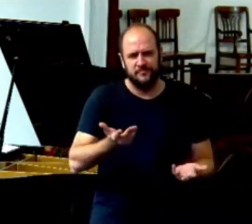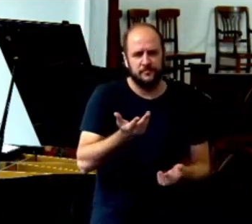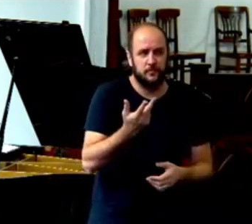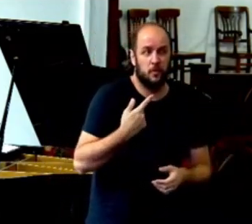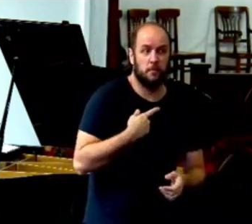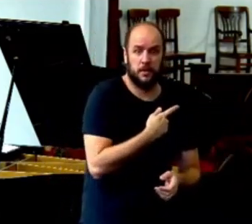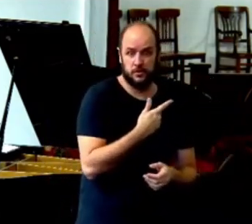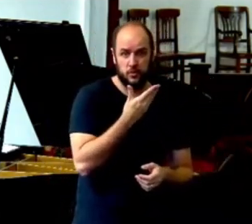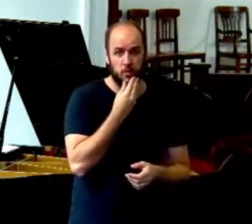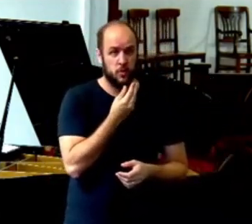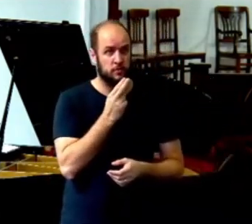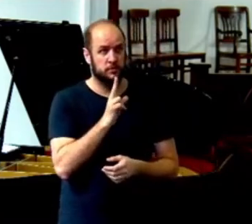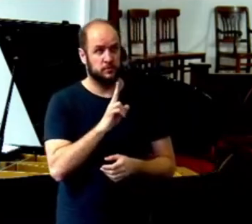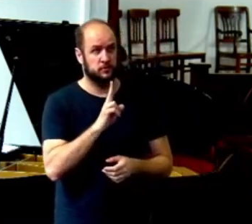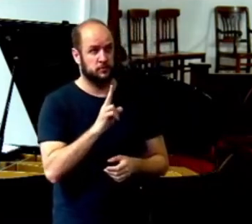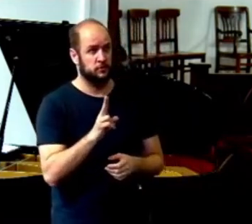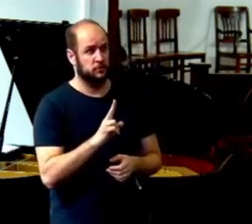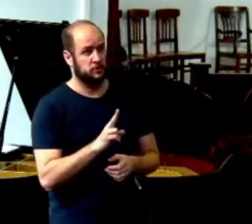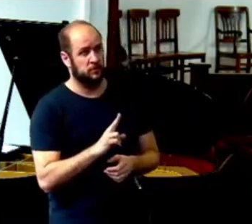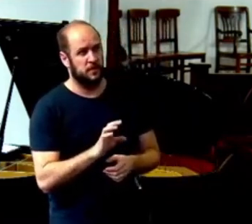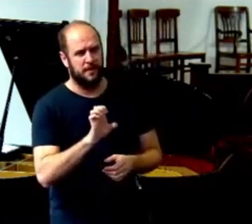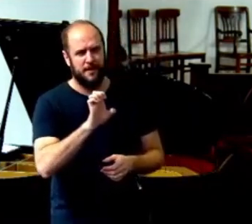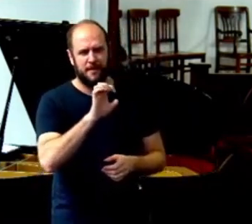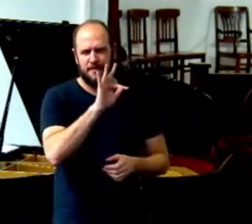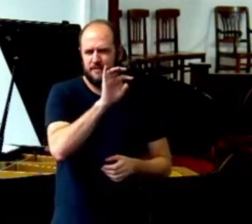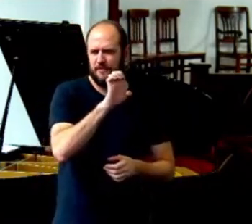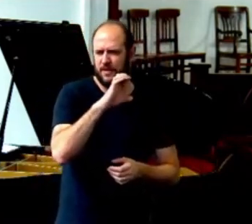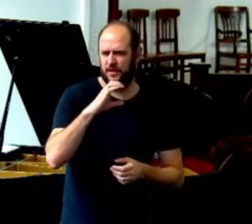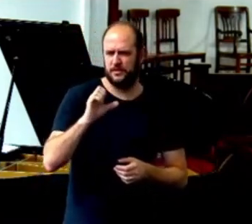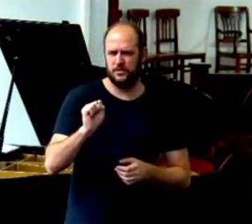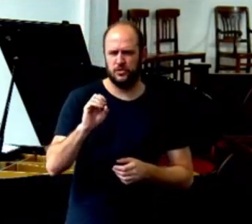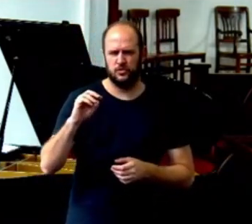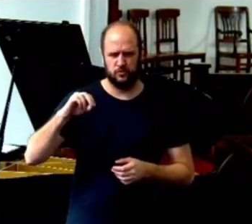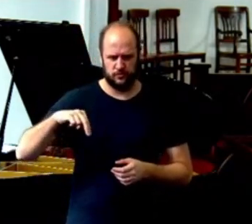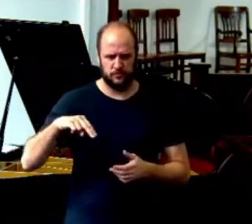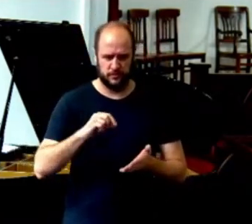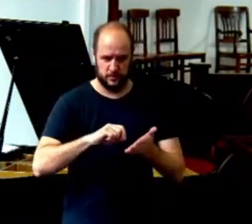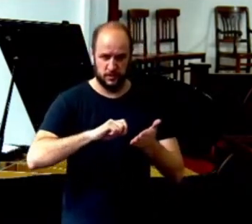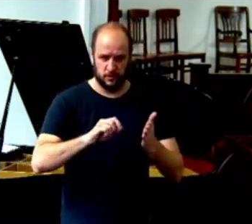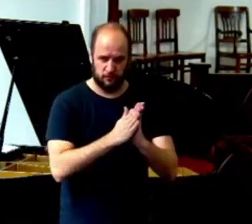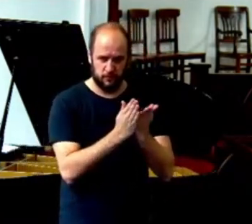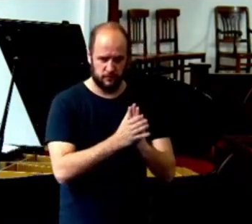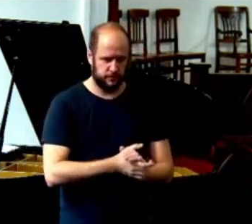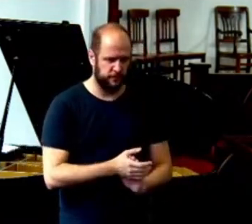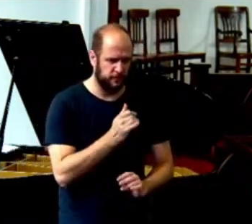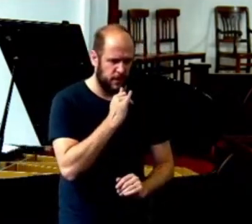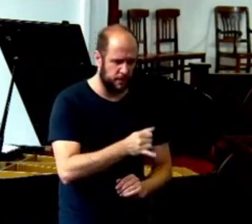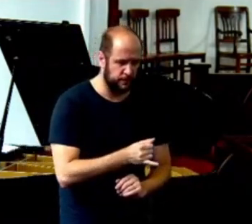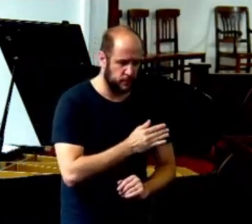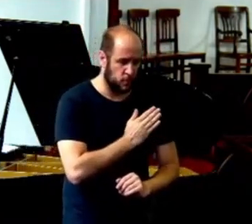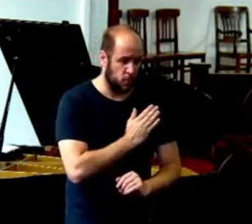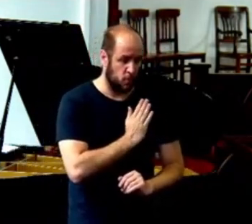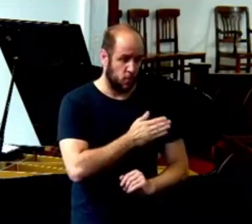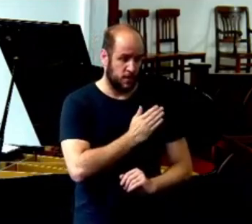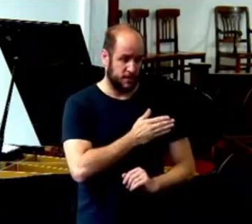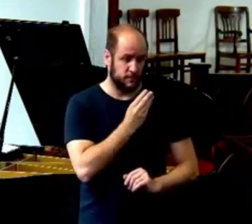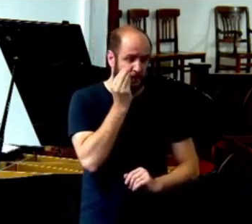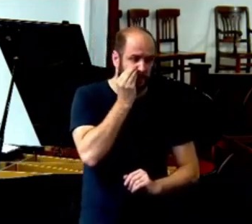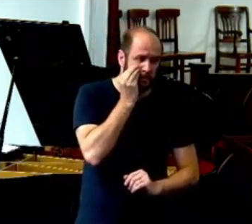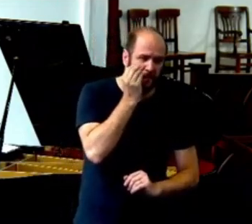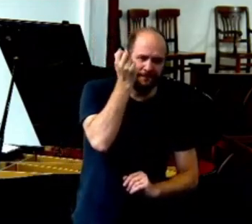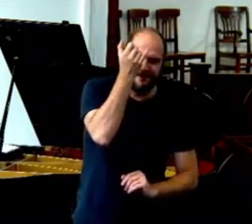disso, um pastor de nome Sinclair Ferguson escreveu, abre aspas: o coração que provou